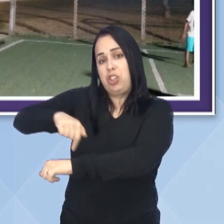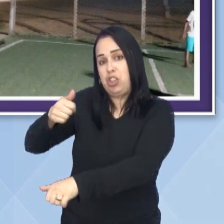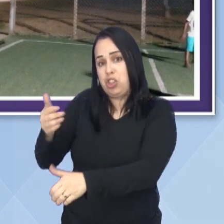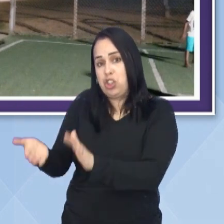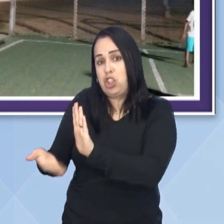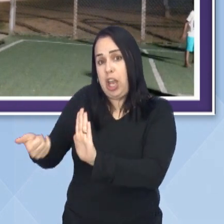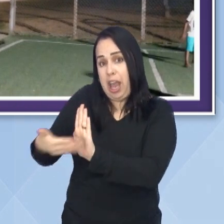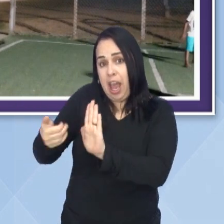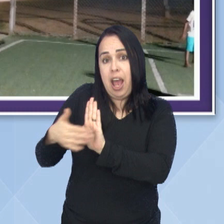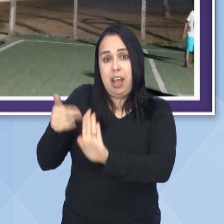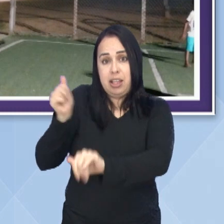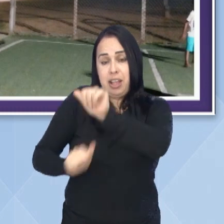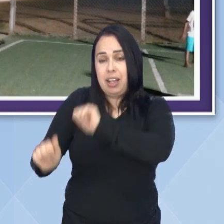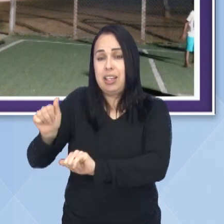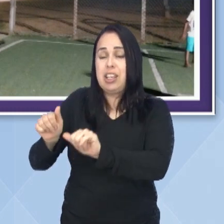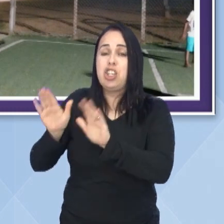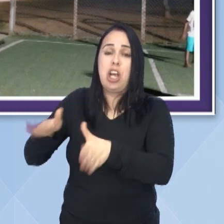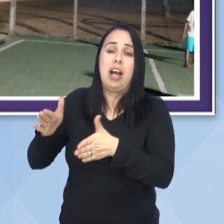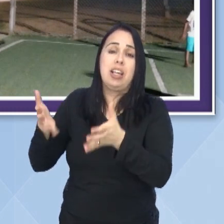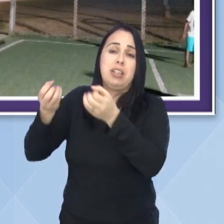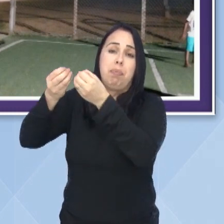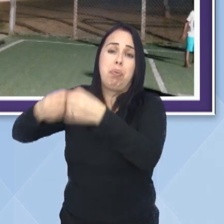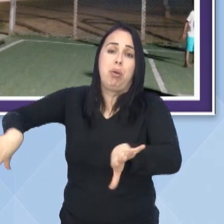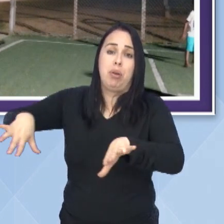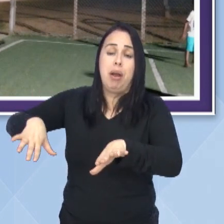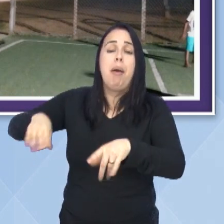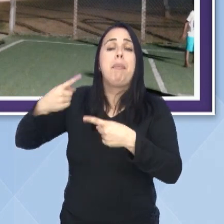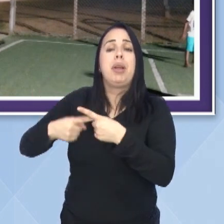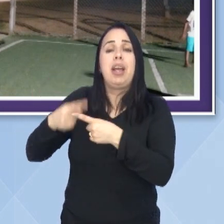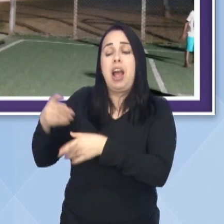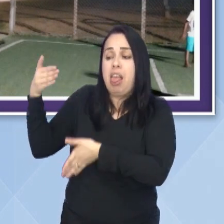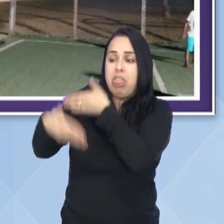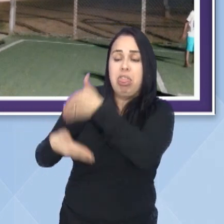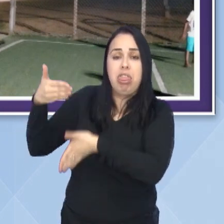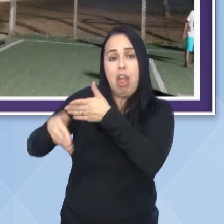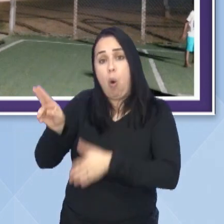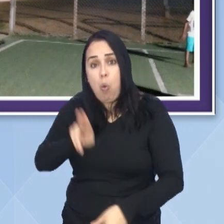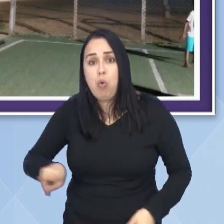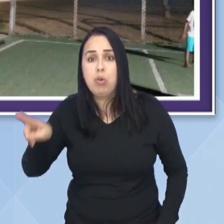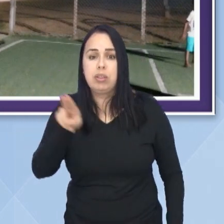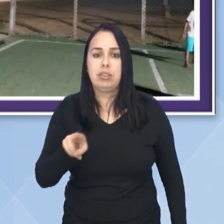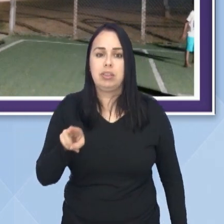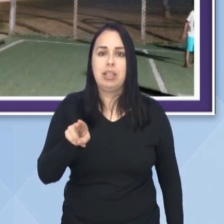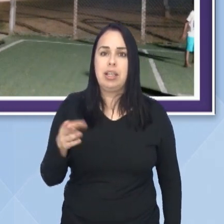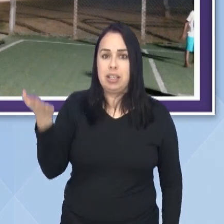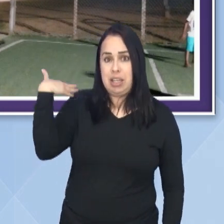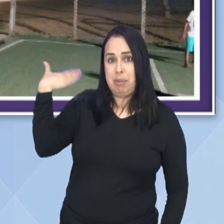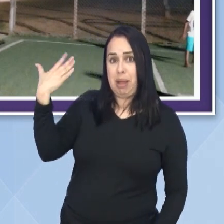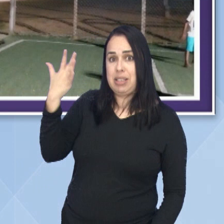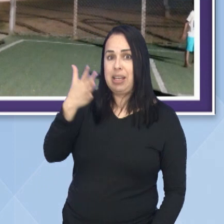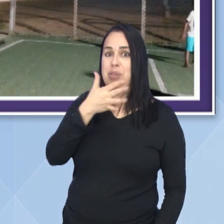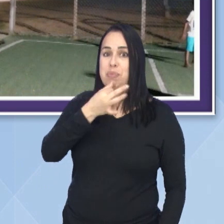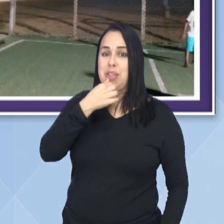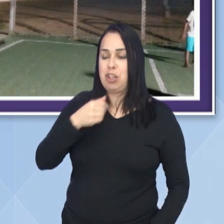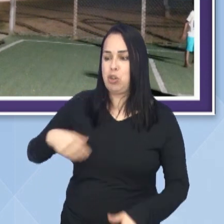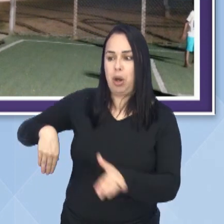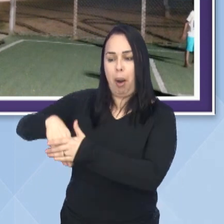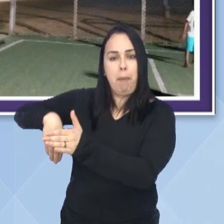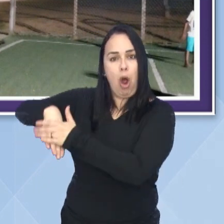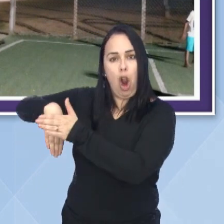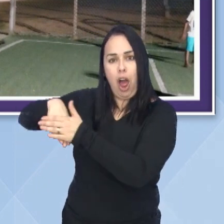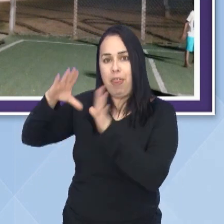já está ficando danificada, porque tem uso. Existia, tinha meninos jogando bola lá